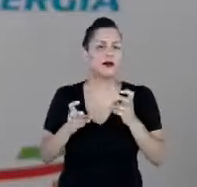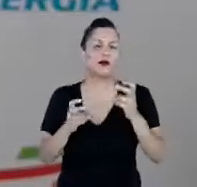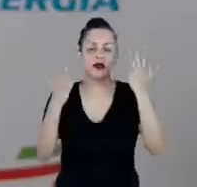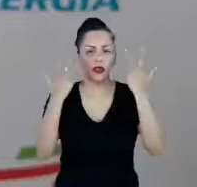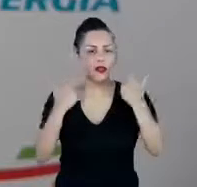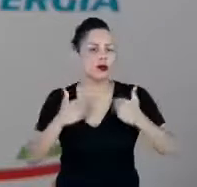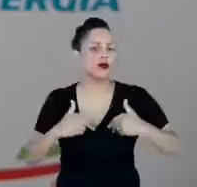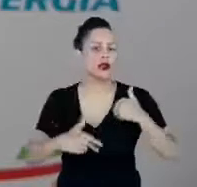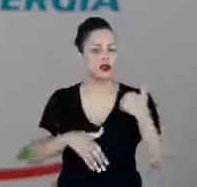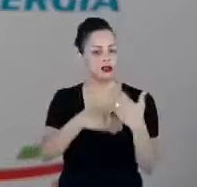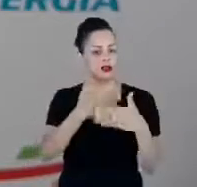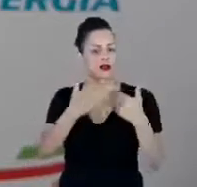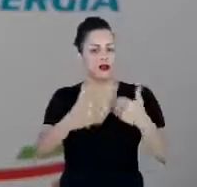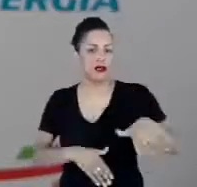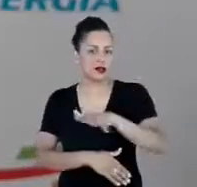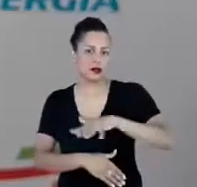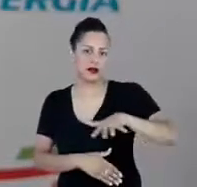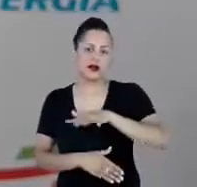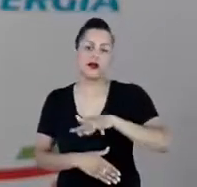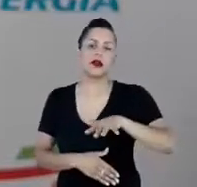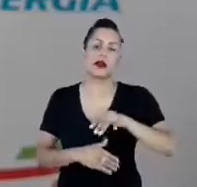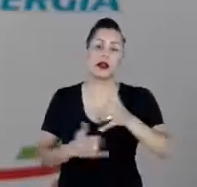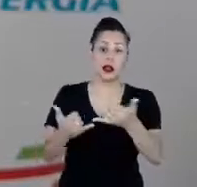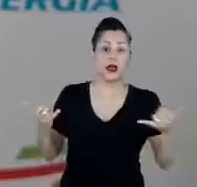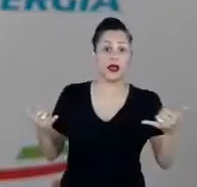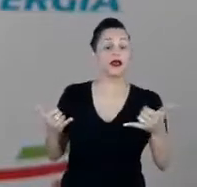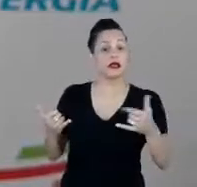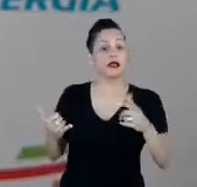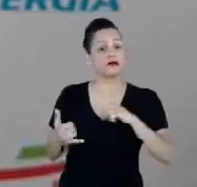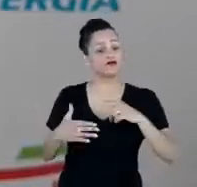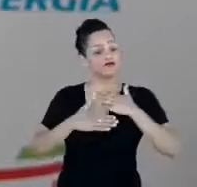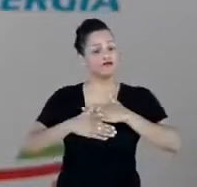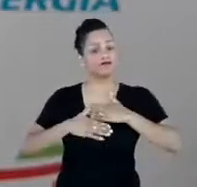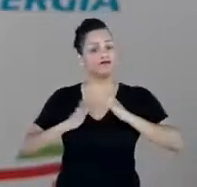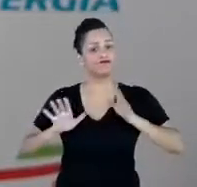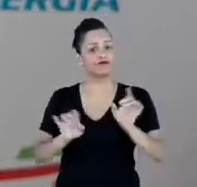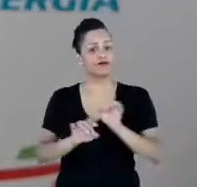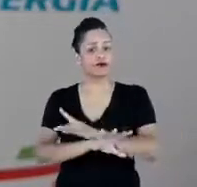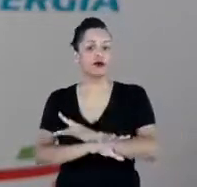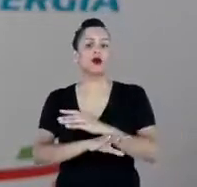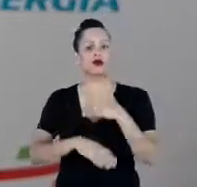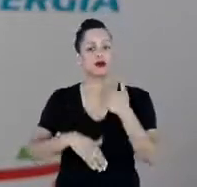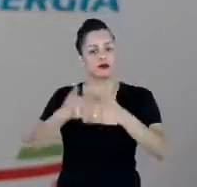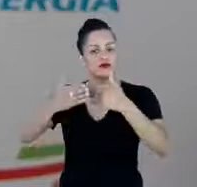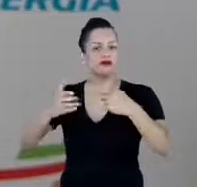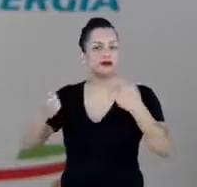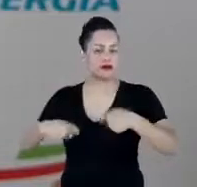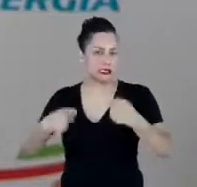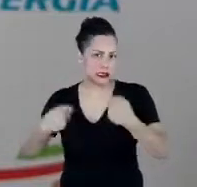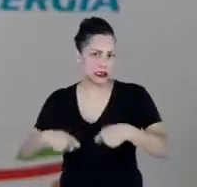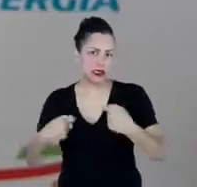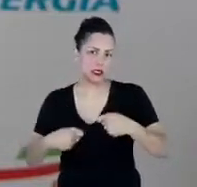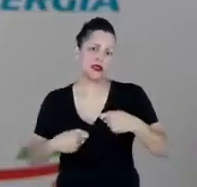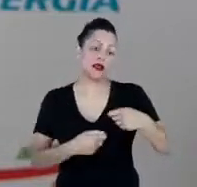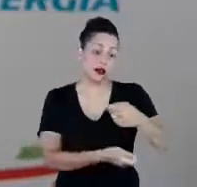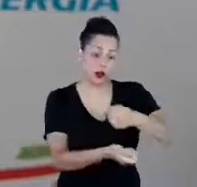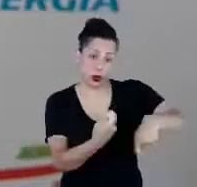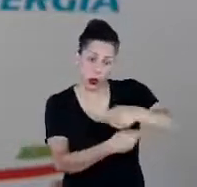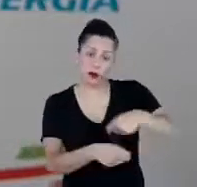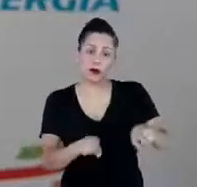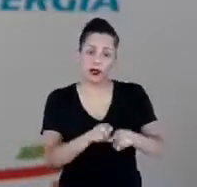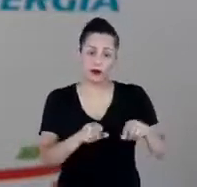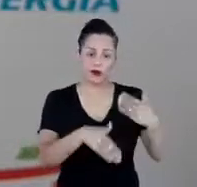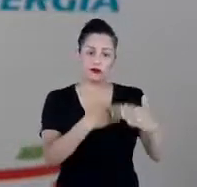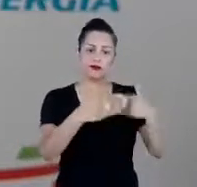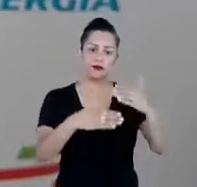elétrico e satisfizeram a necessidade pelo Desenvolvimento Social e econômica do ministério